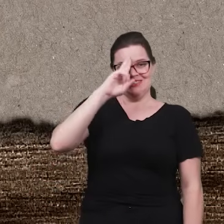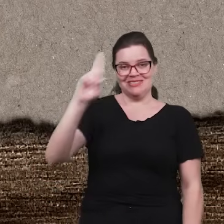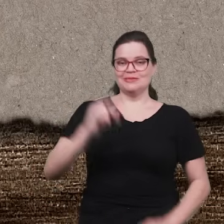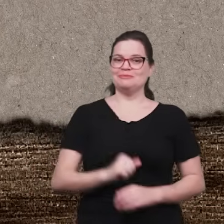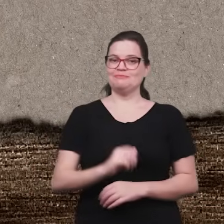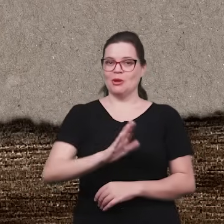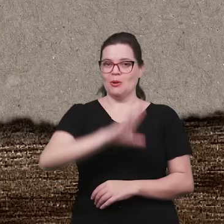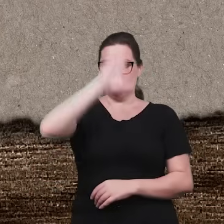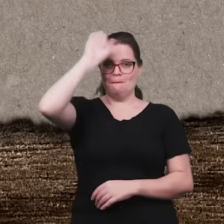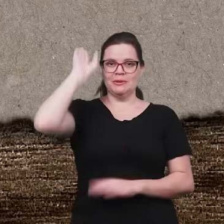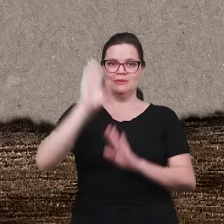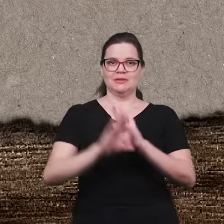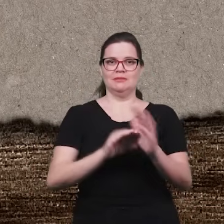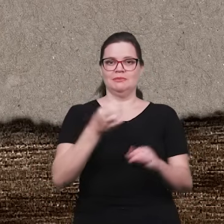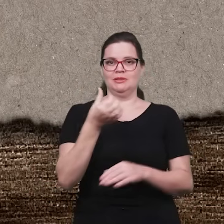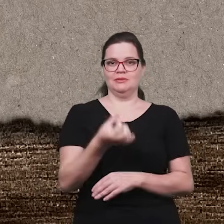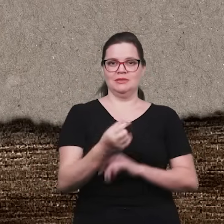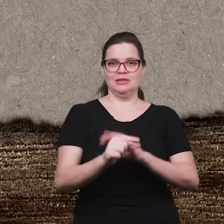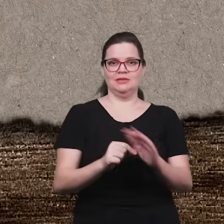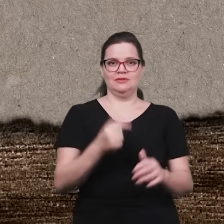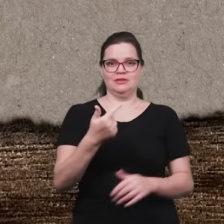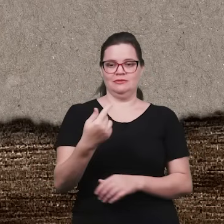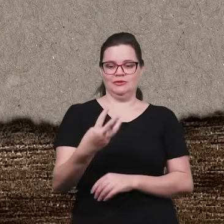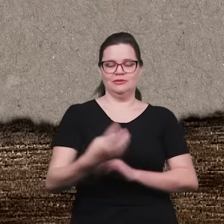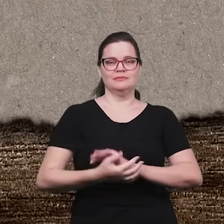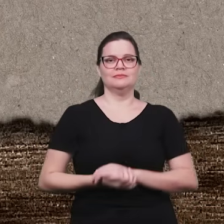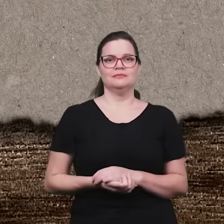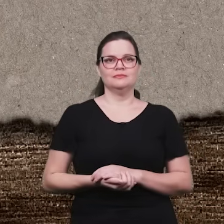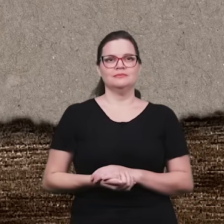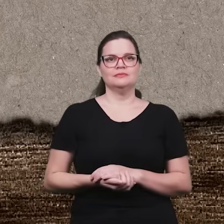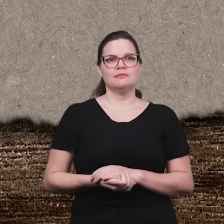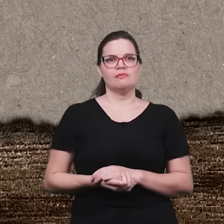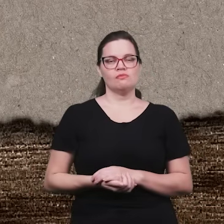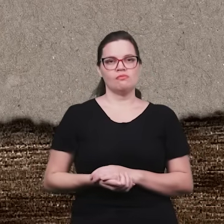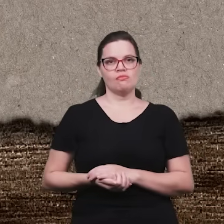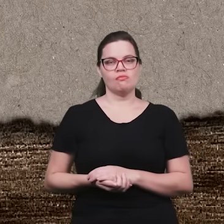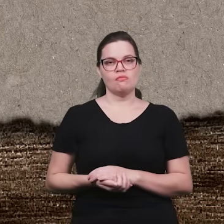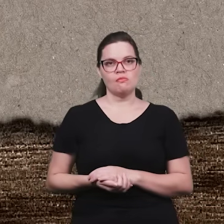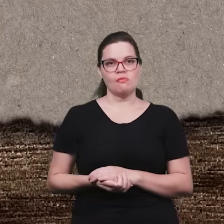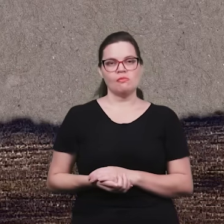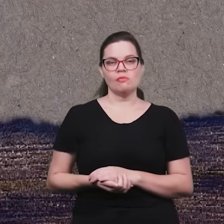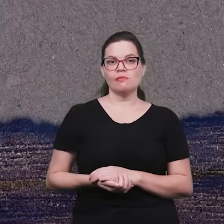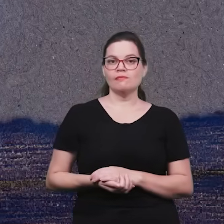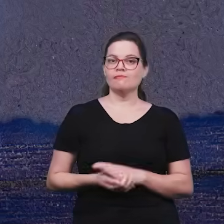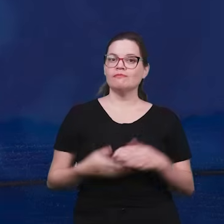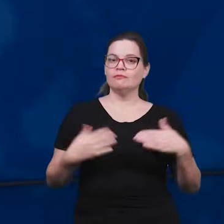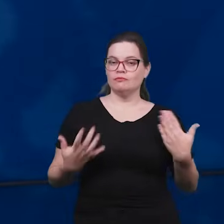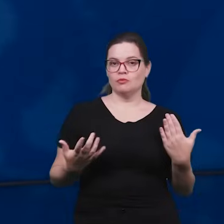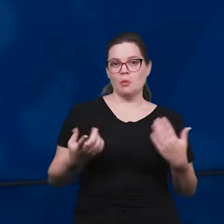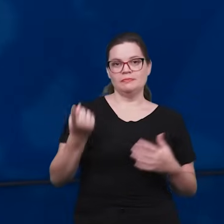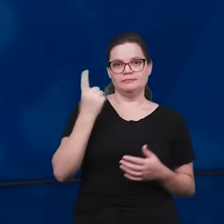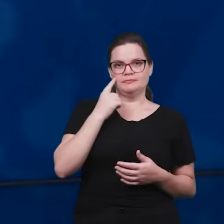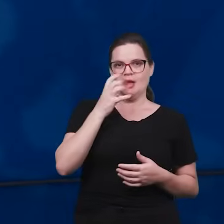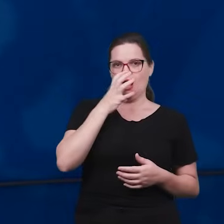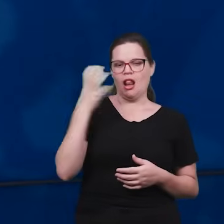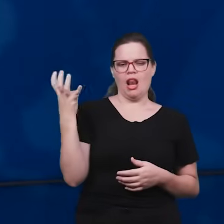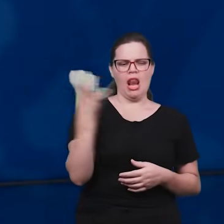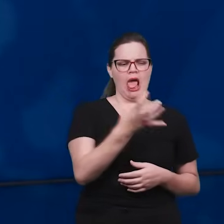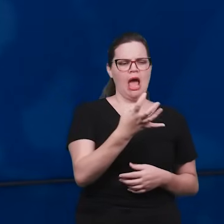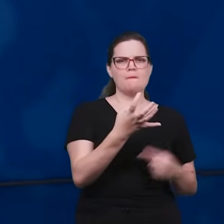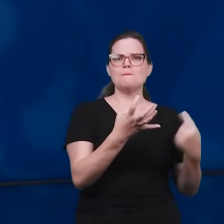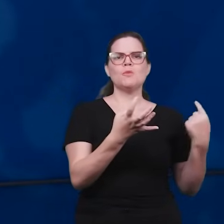6, verso 23, a segunda parte do versículo. A condenação pelo pecado leva o homem à